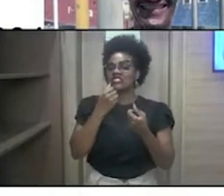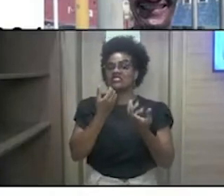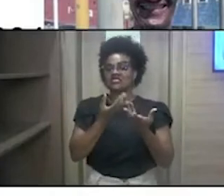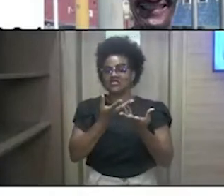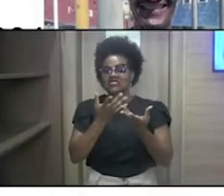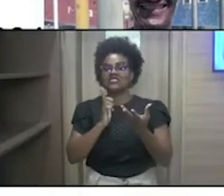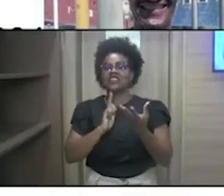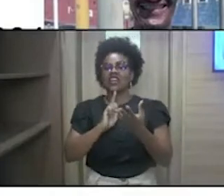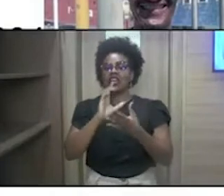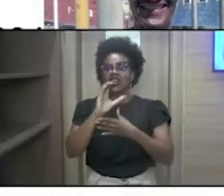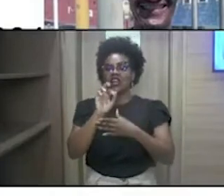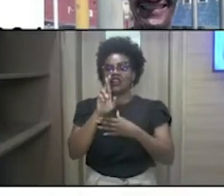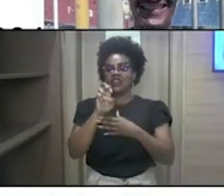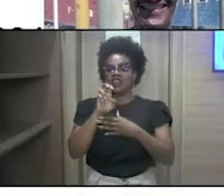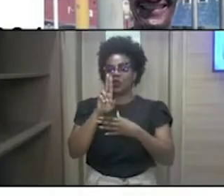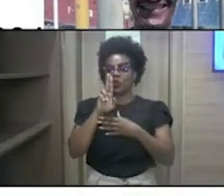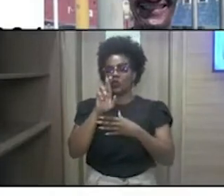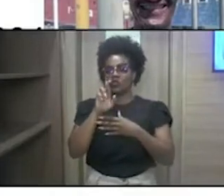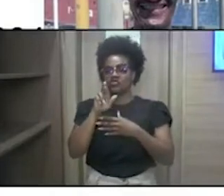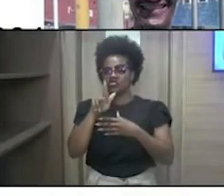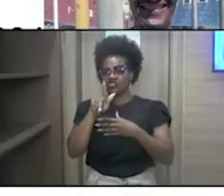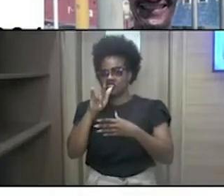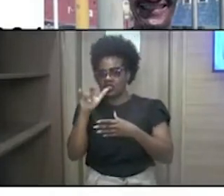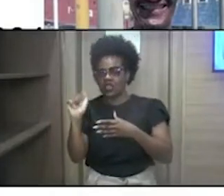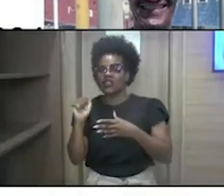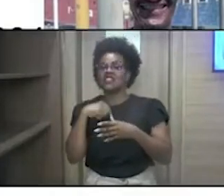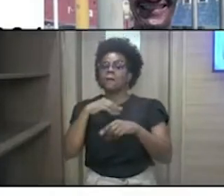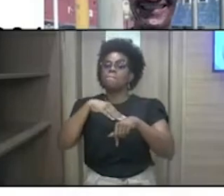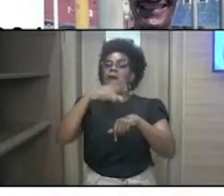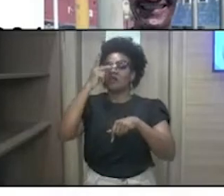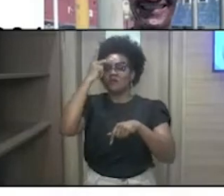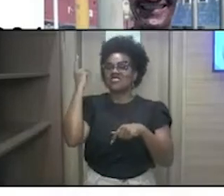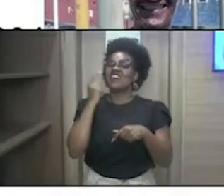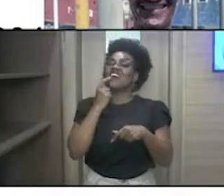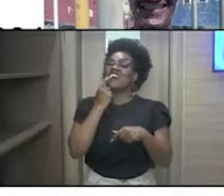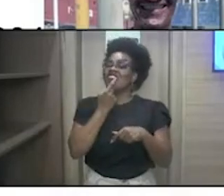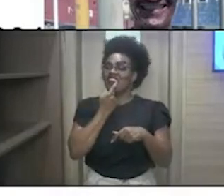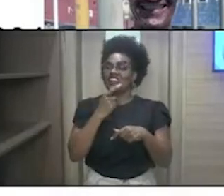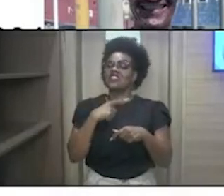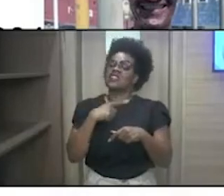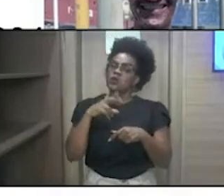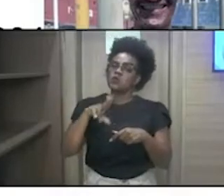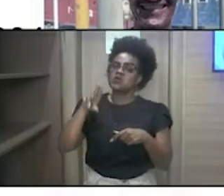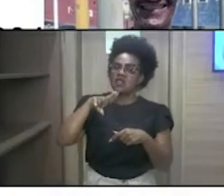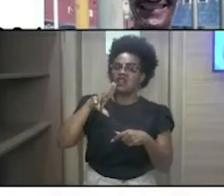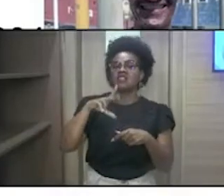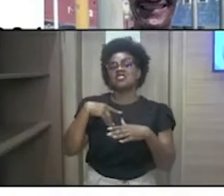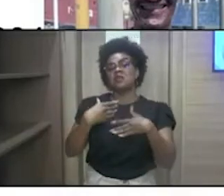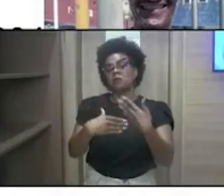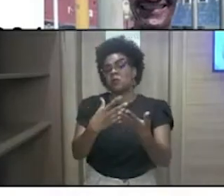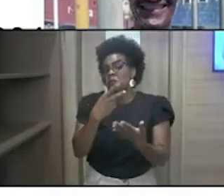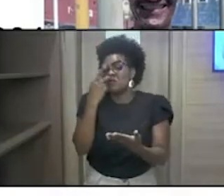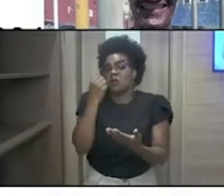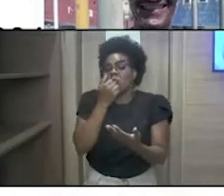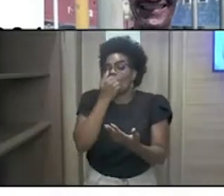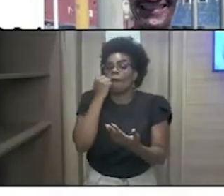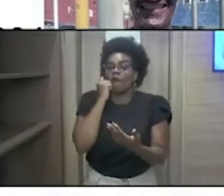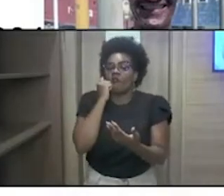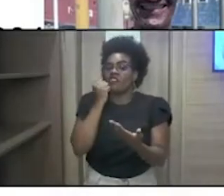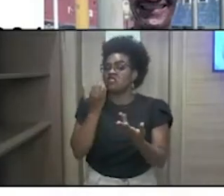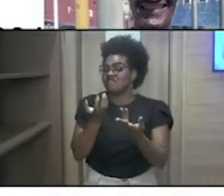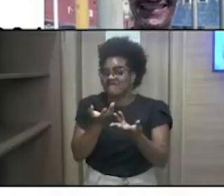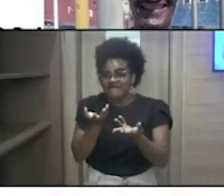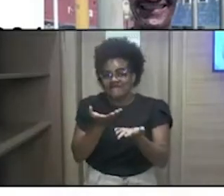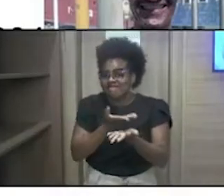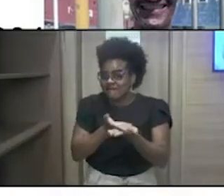cardiologia moderna, nós teríamos cada vez mais dentados e, portanto, era necessário apenas que essa geração morresse, né? E, portanto,